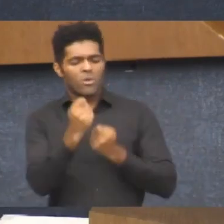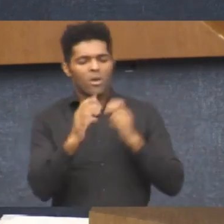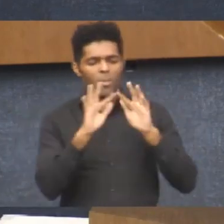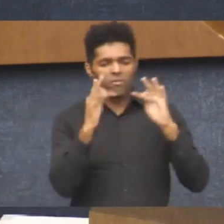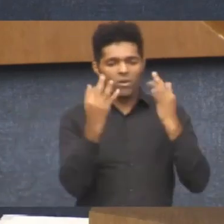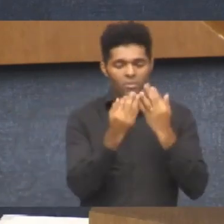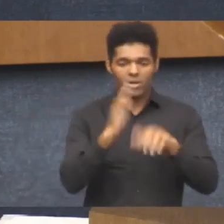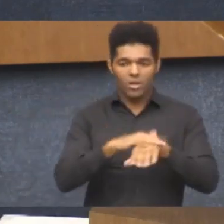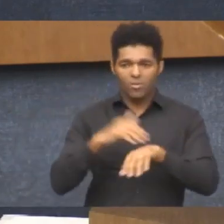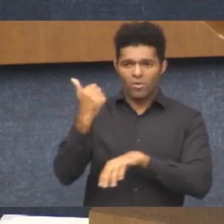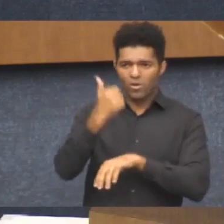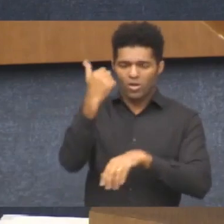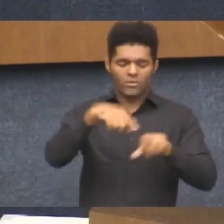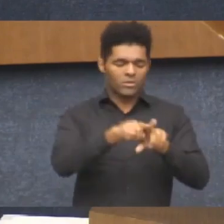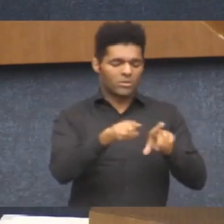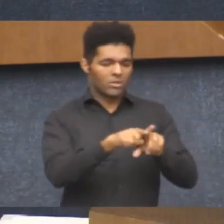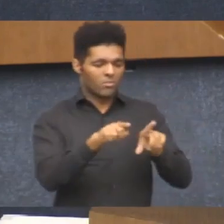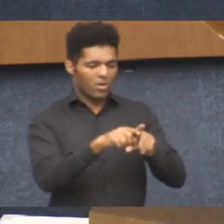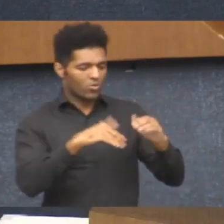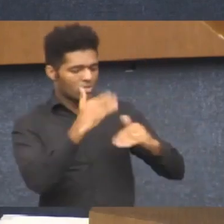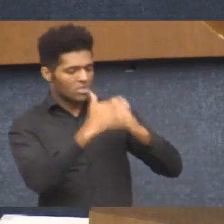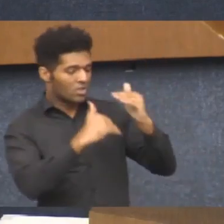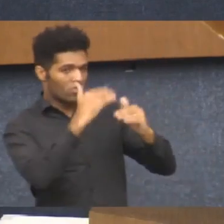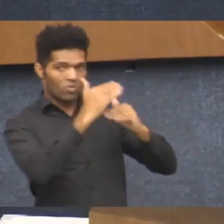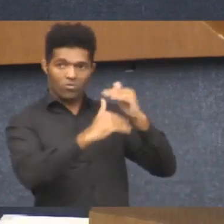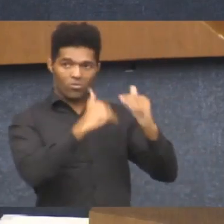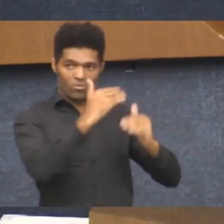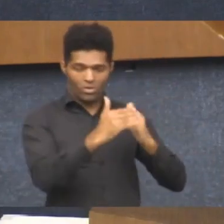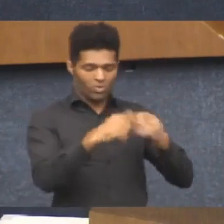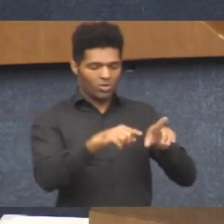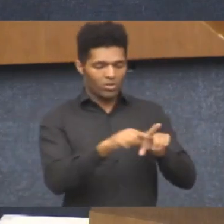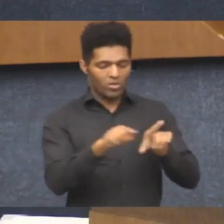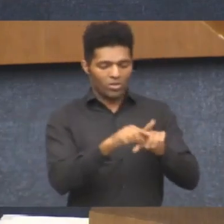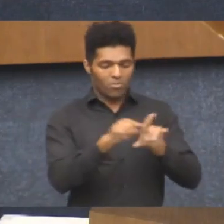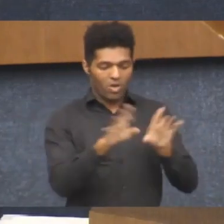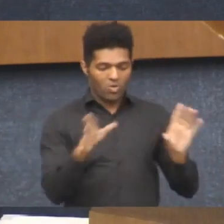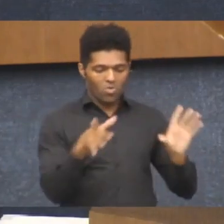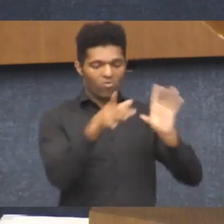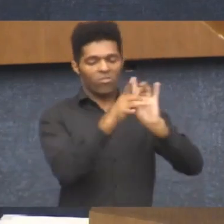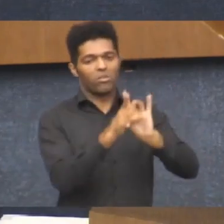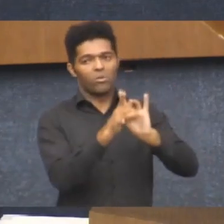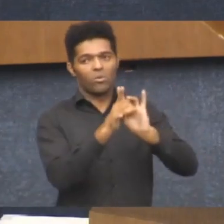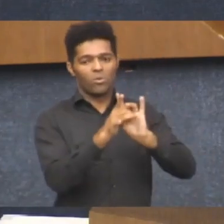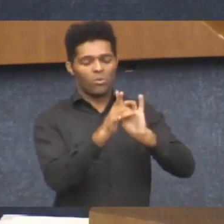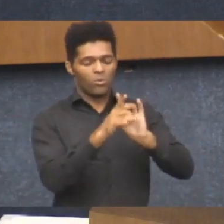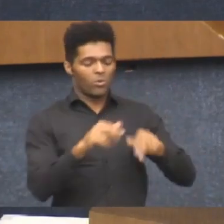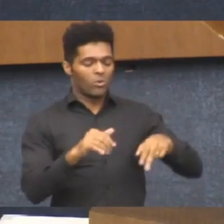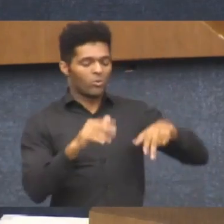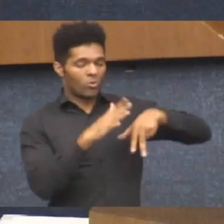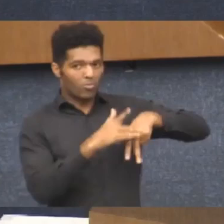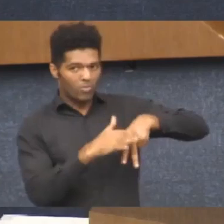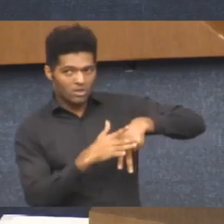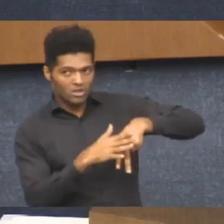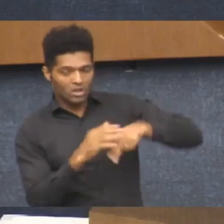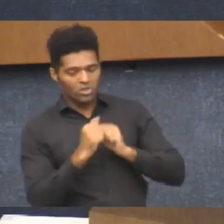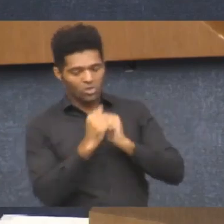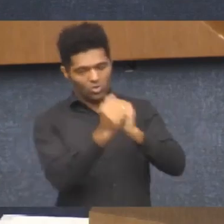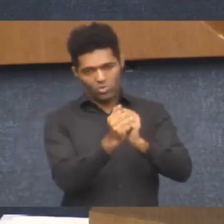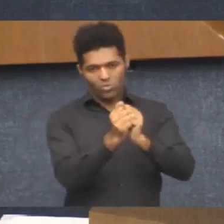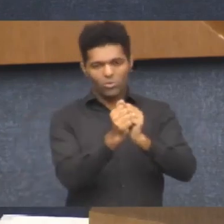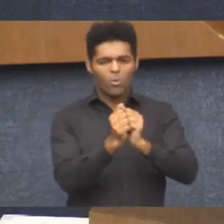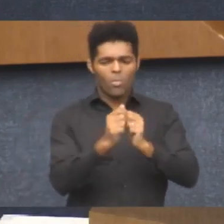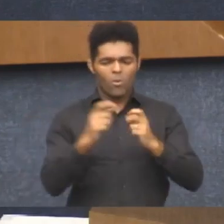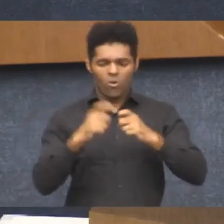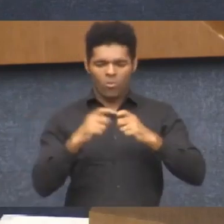melhorava os desfechos de vínculo do paciente, inclusive de como solucionar o problema da criança que não ganha